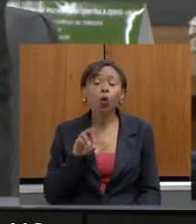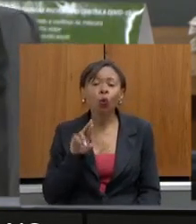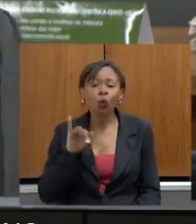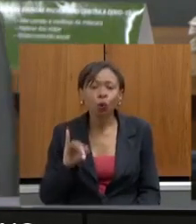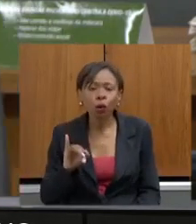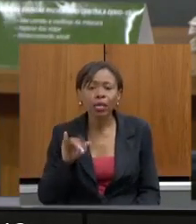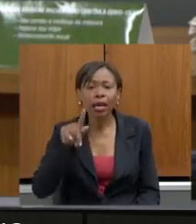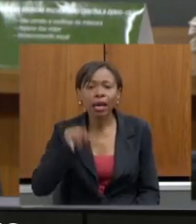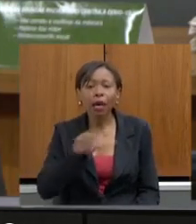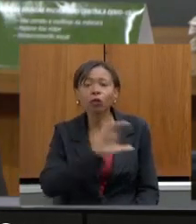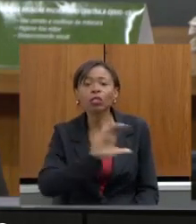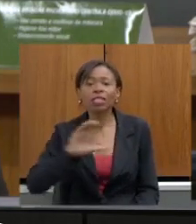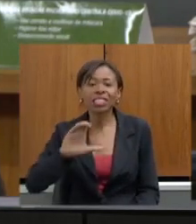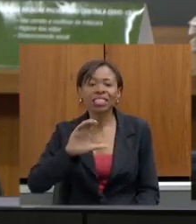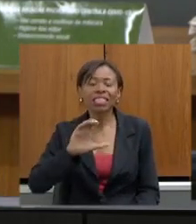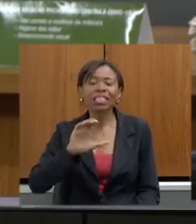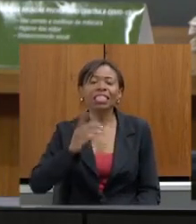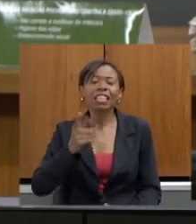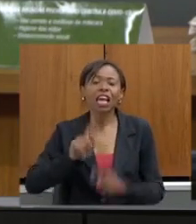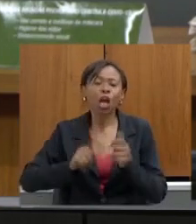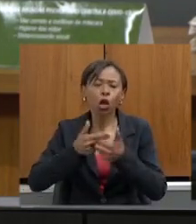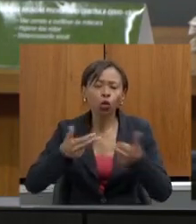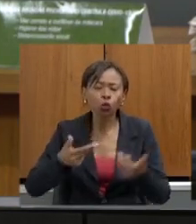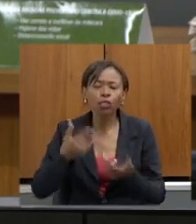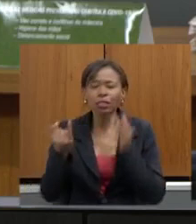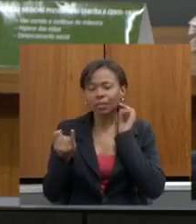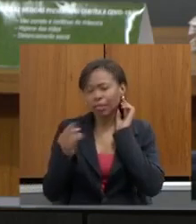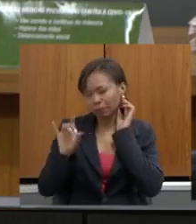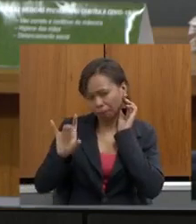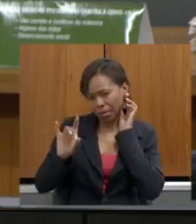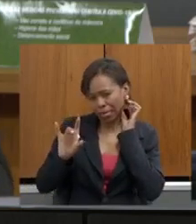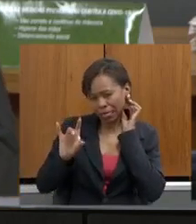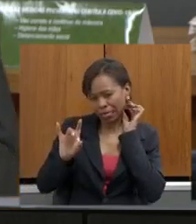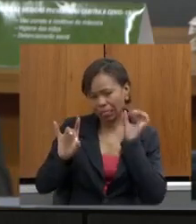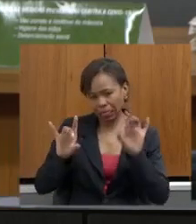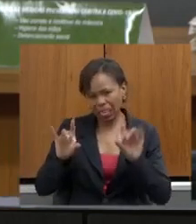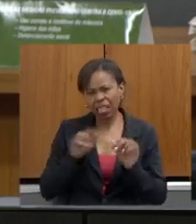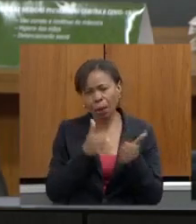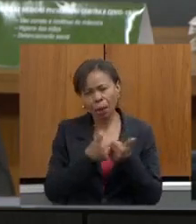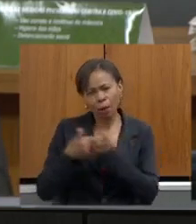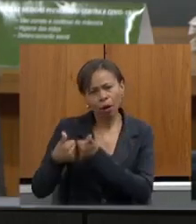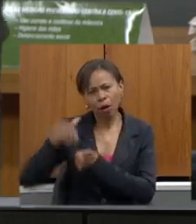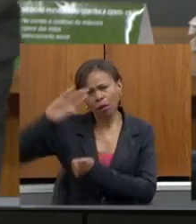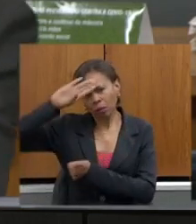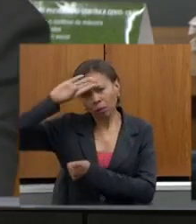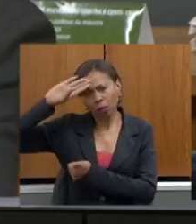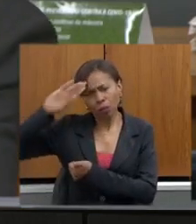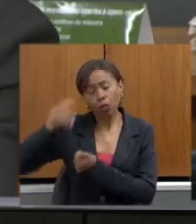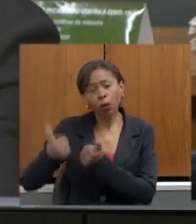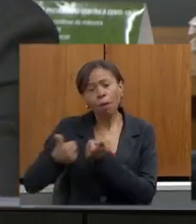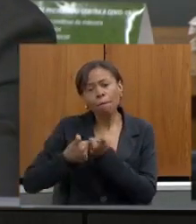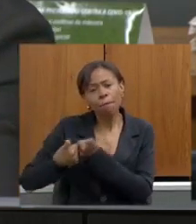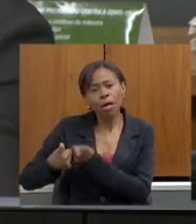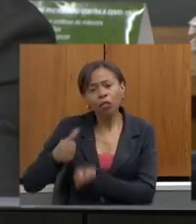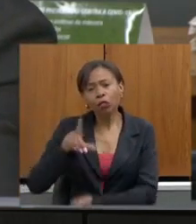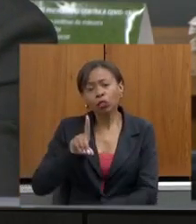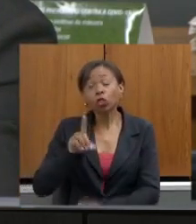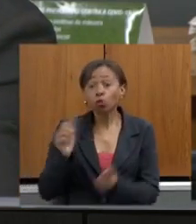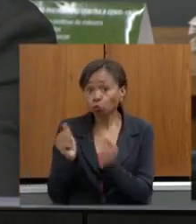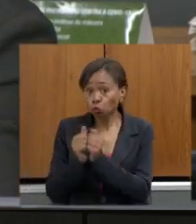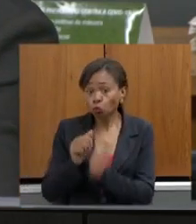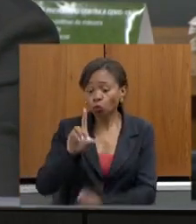ao lado ali da Aline próximo do bairro da Pampulha junto com de wes pela situação